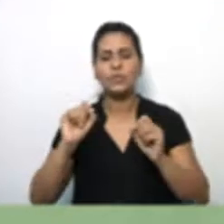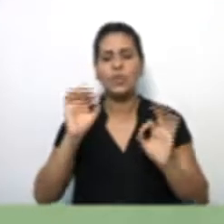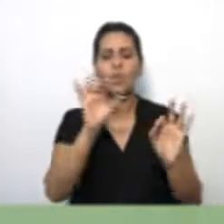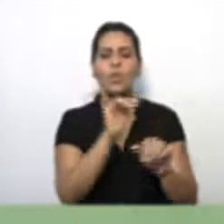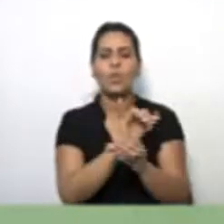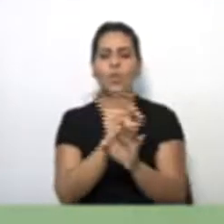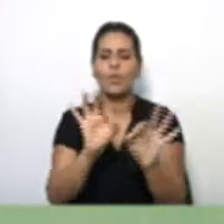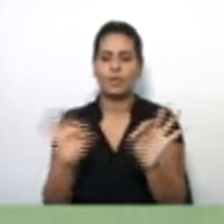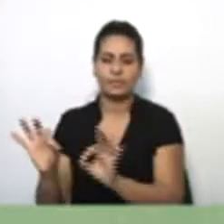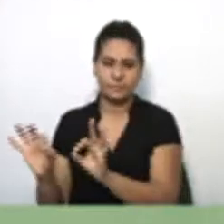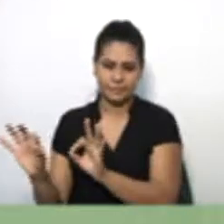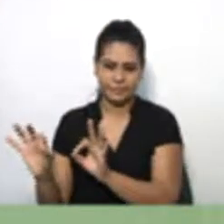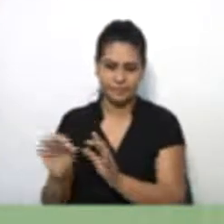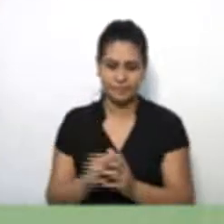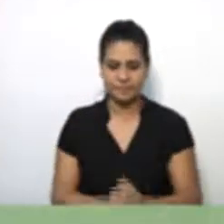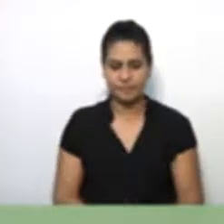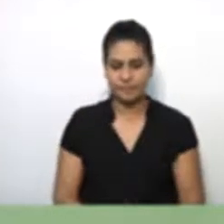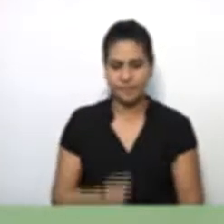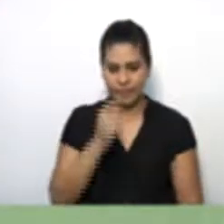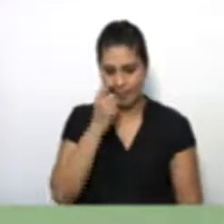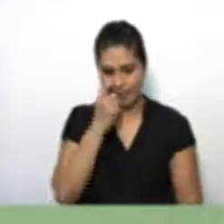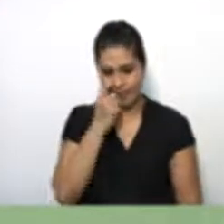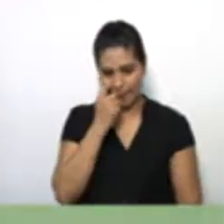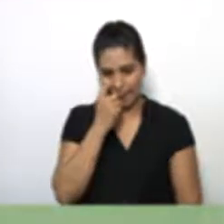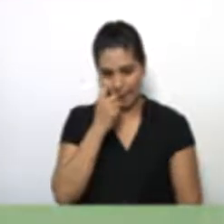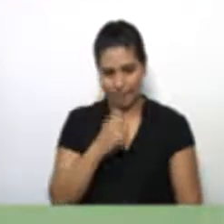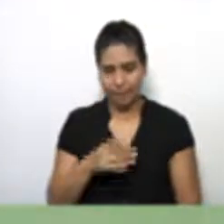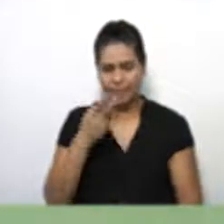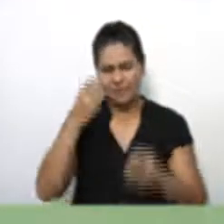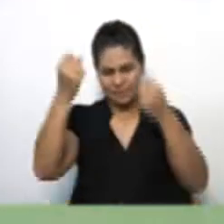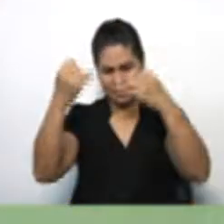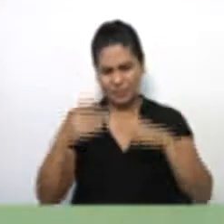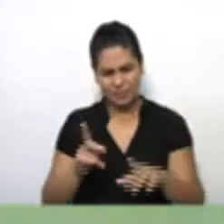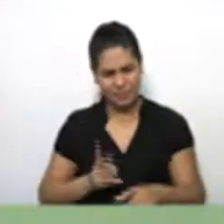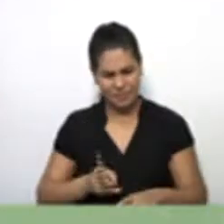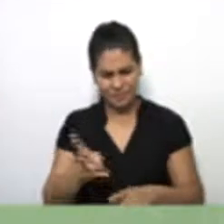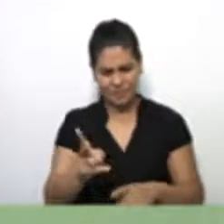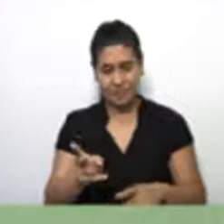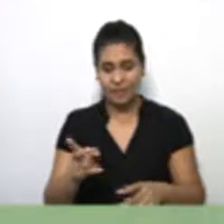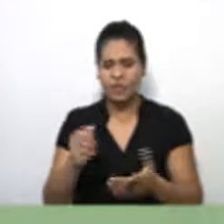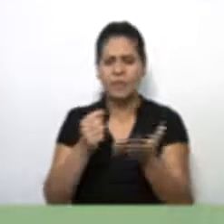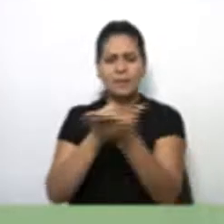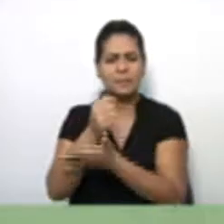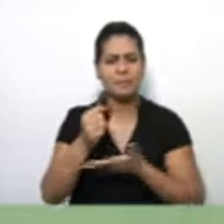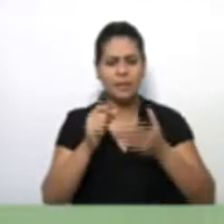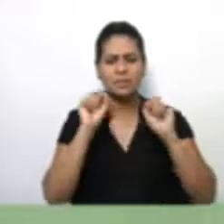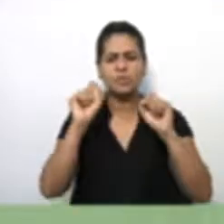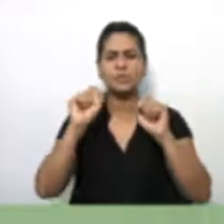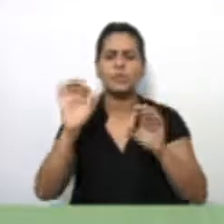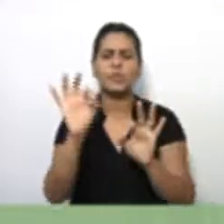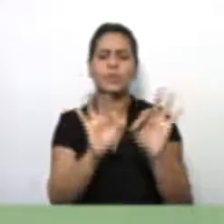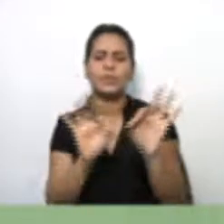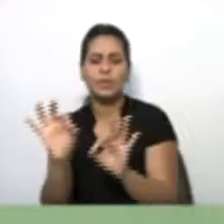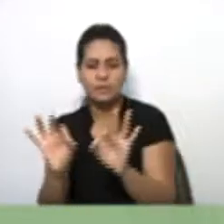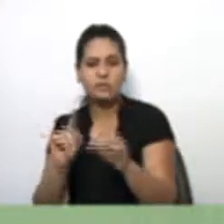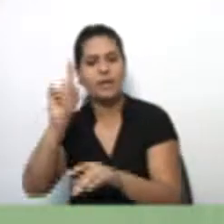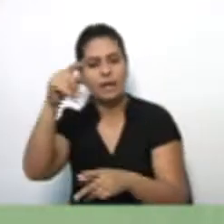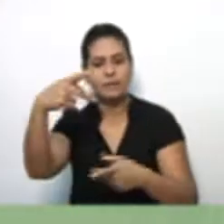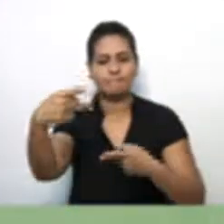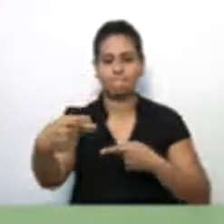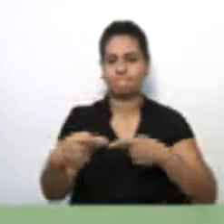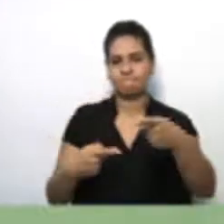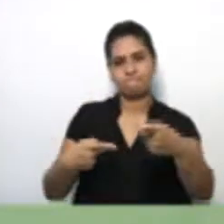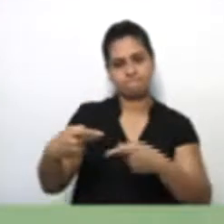né? Olha aí, ó, de organizações. Nós falamos tanto aí nessa parte básica. Então, a organização é o quê? É um sistema